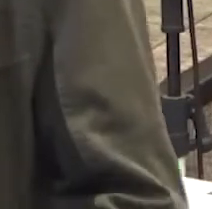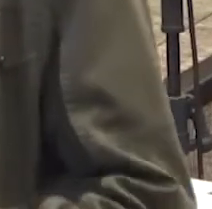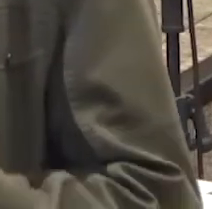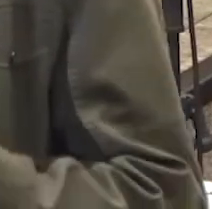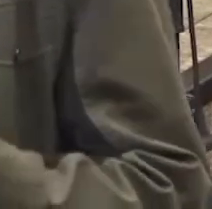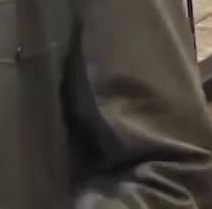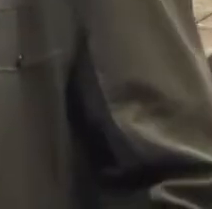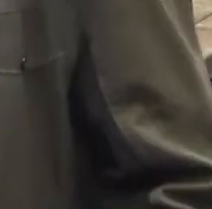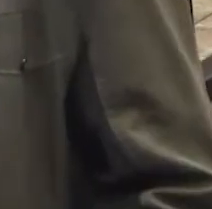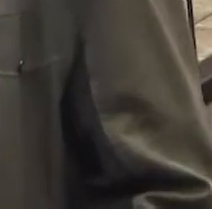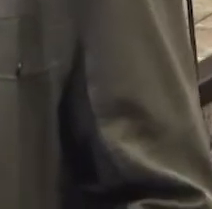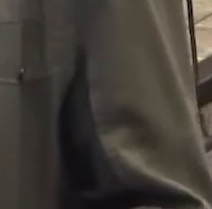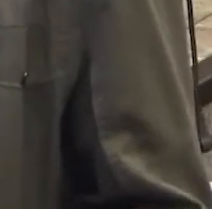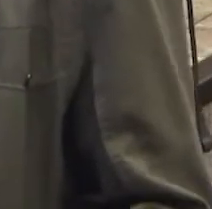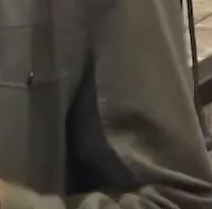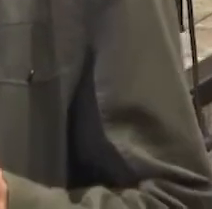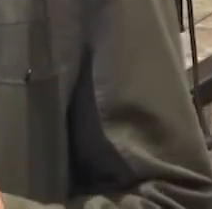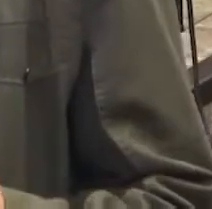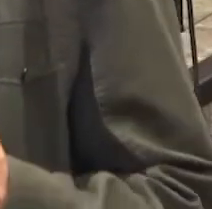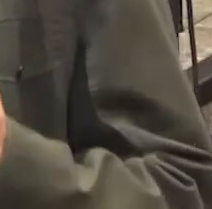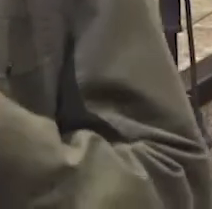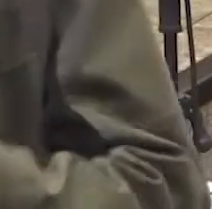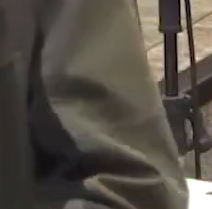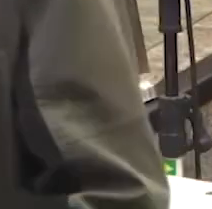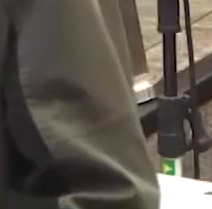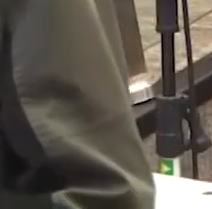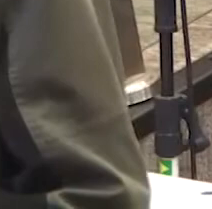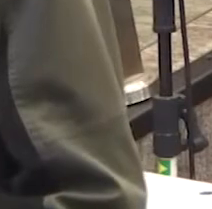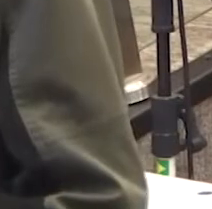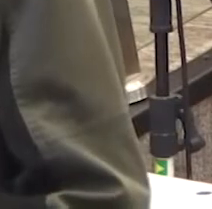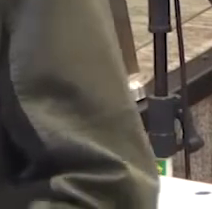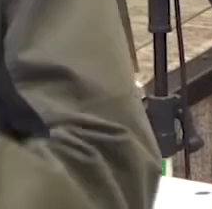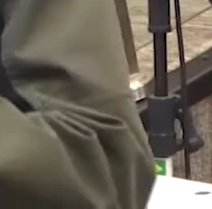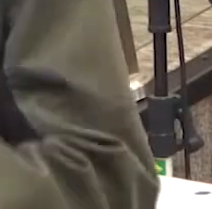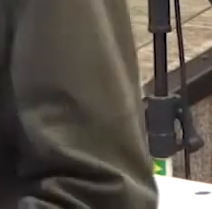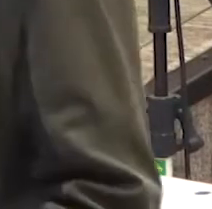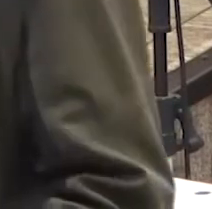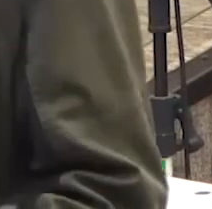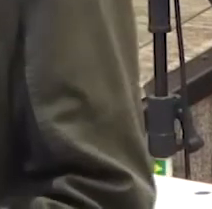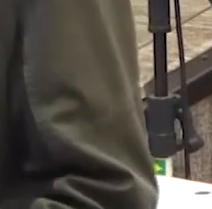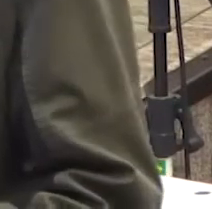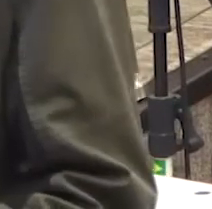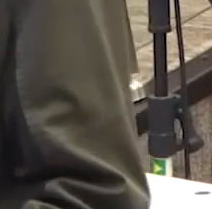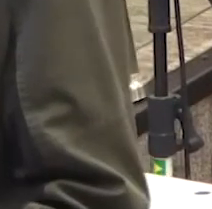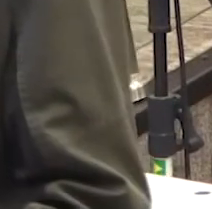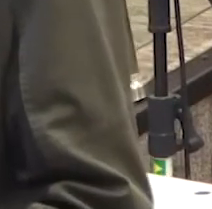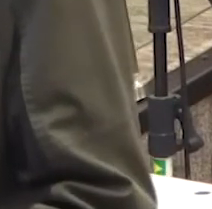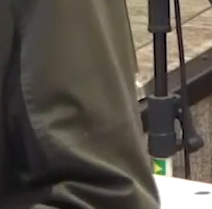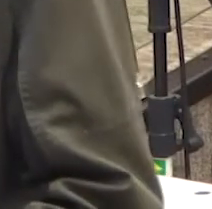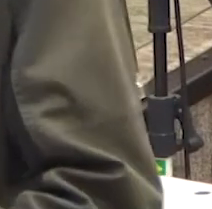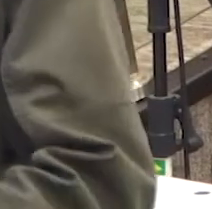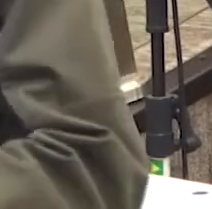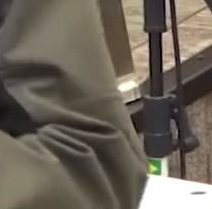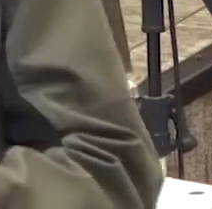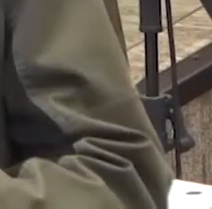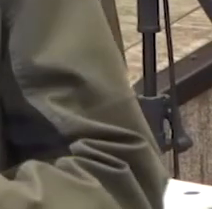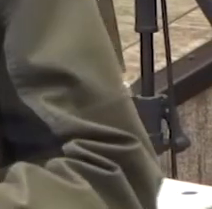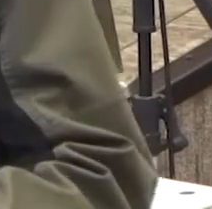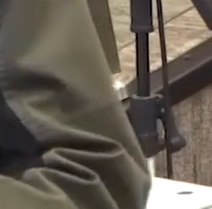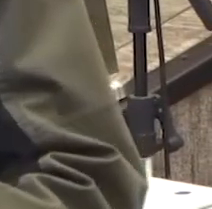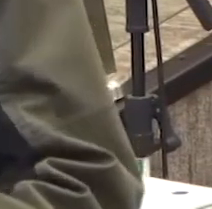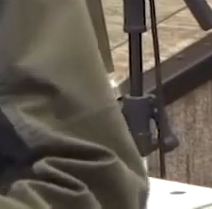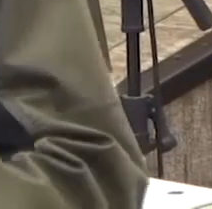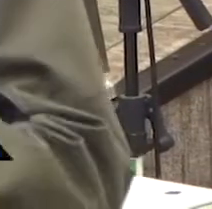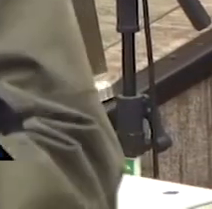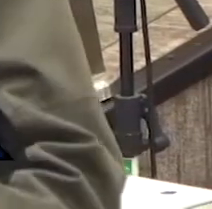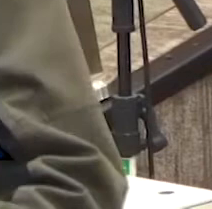não são reconhecidas pelo trabalho pedagógico que elas realizam dentro das unidades de educação infantil. A sua grande maioria